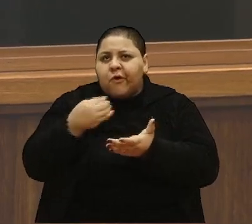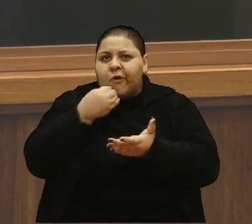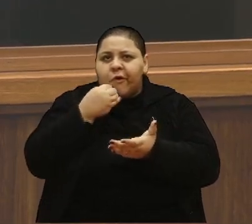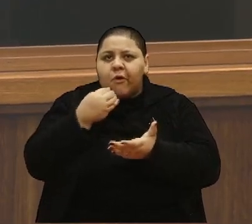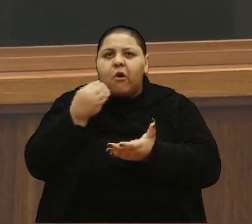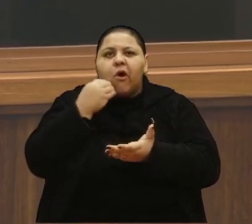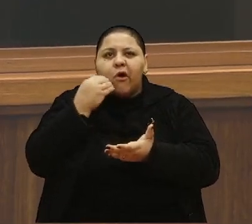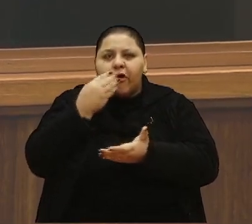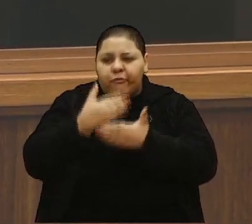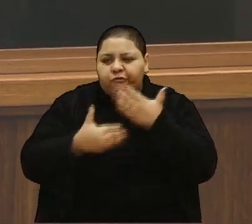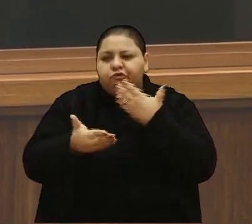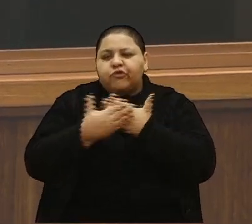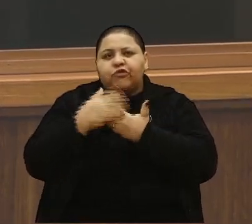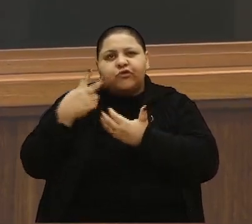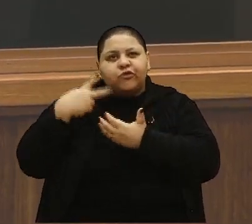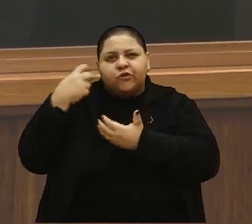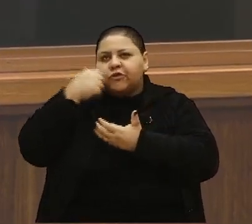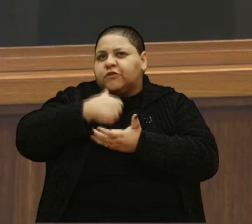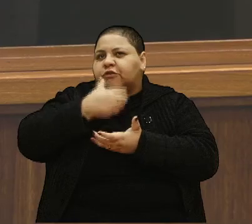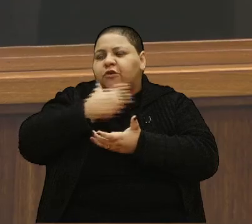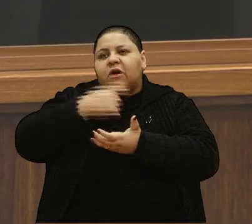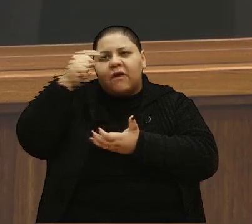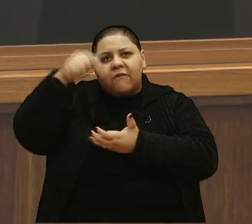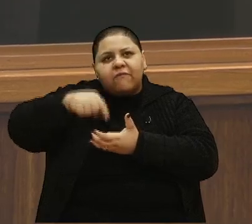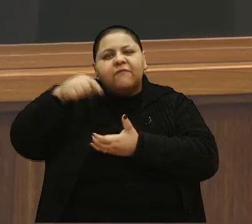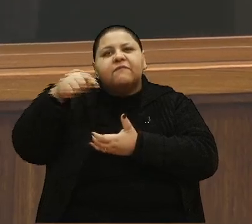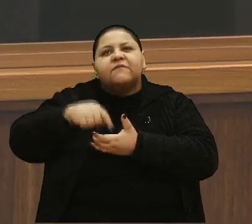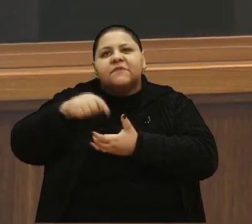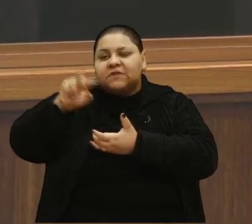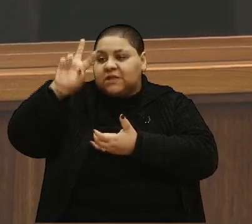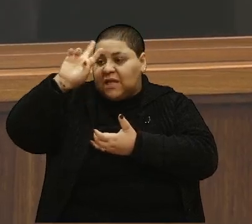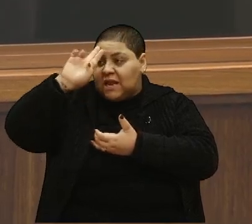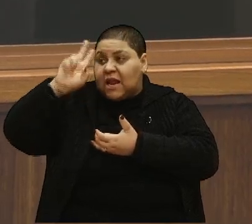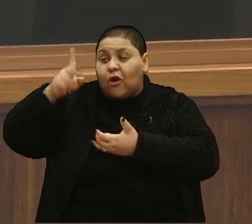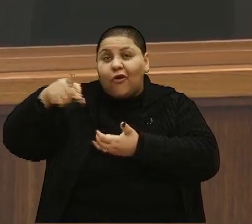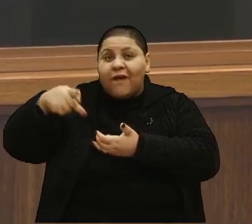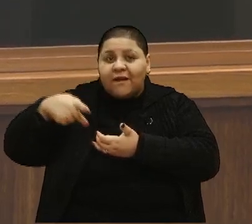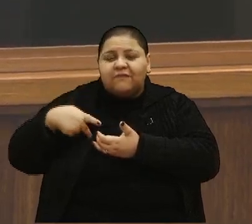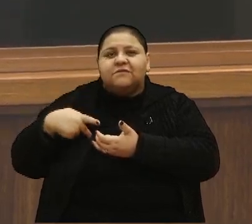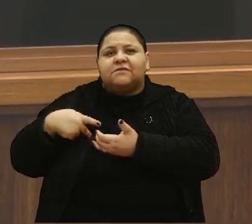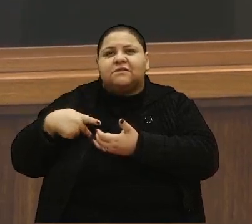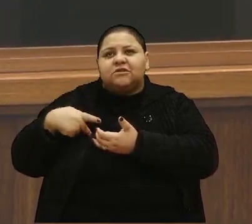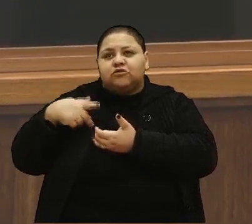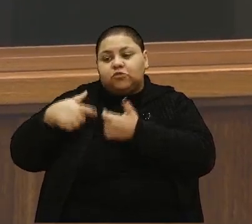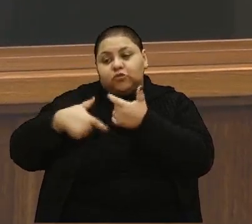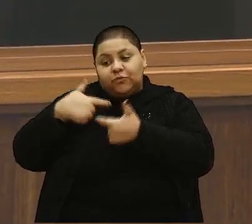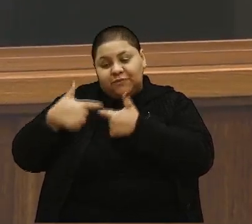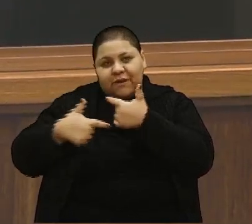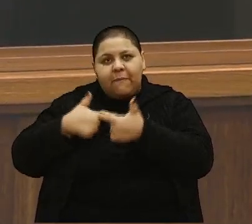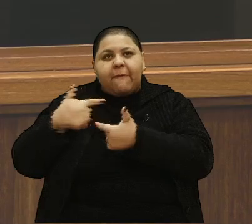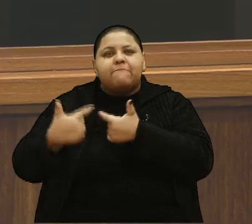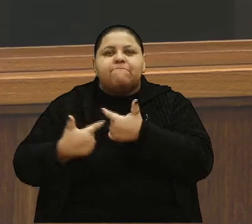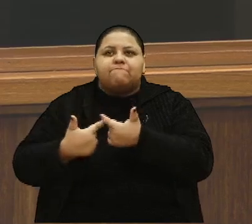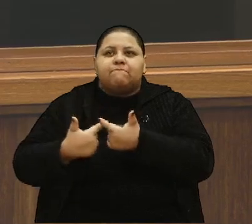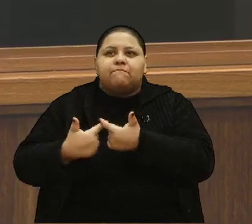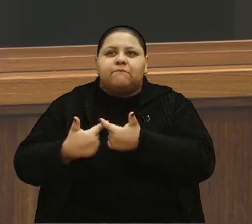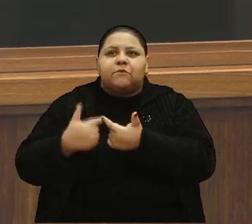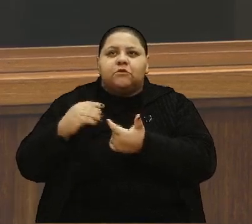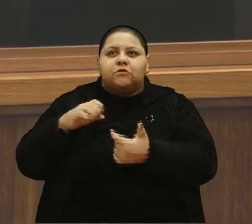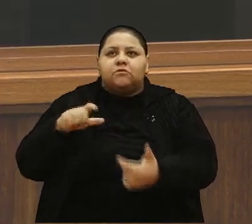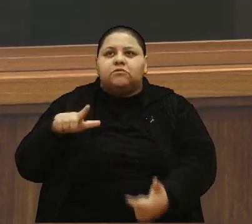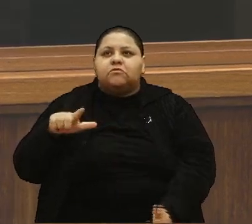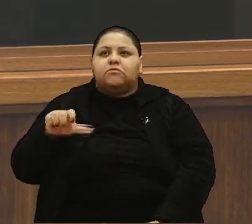acho que todos os vereadores e vereadoras aqui reconhecem, né, o trabalho que o Celso,